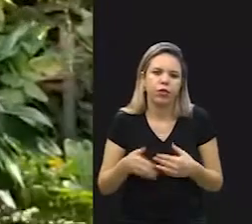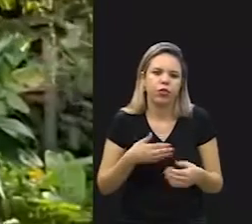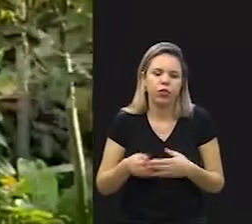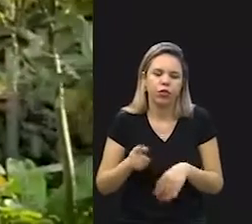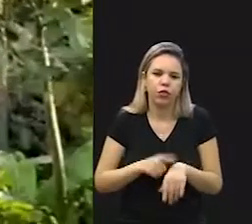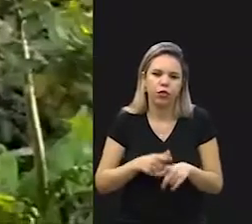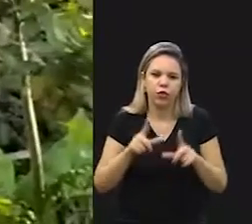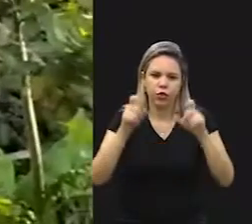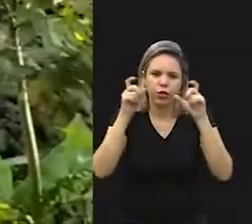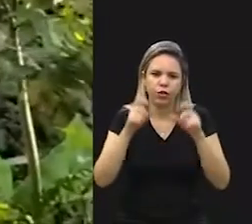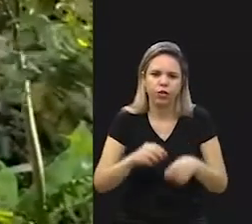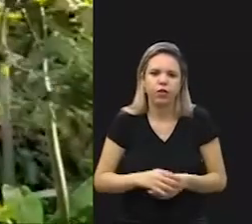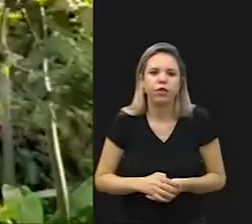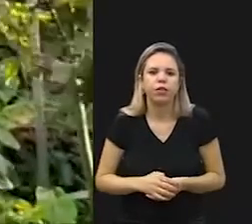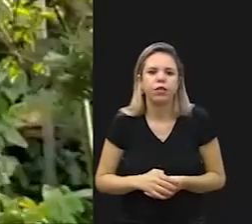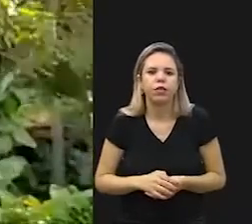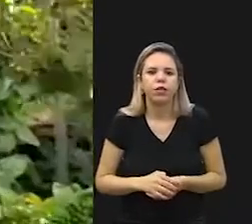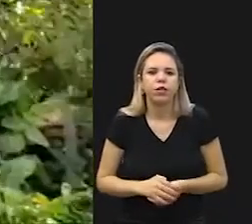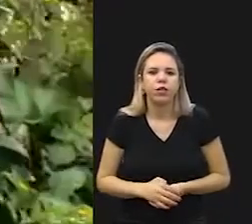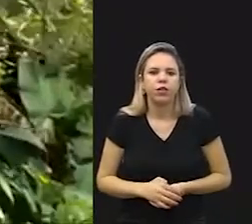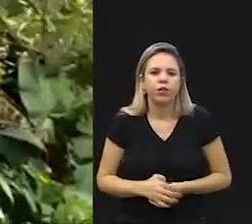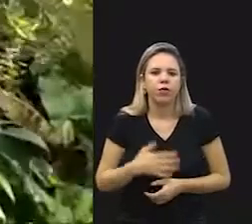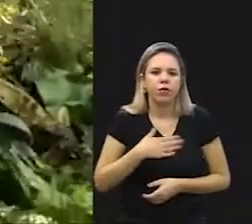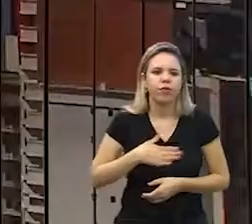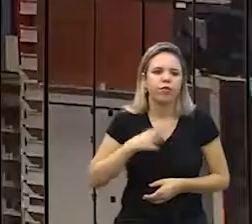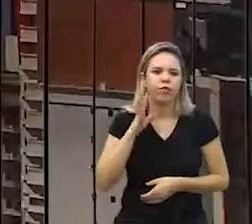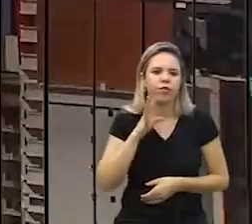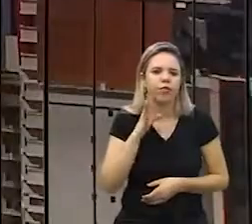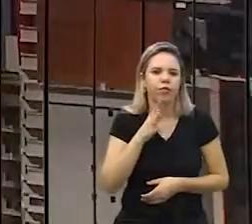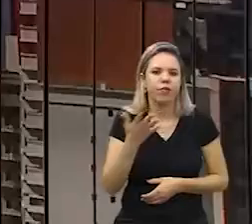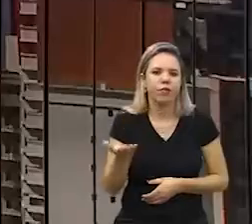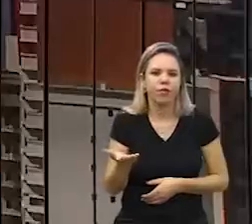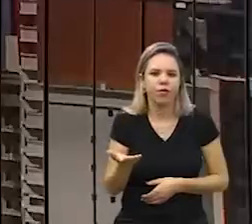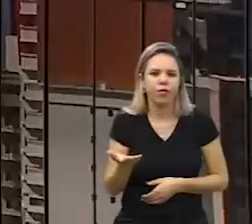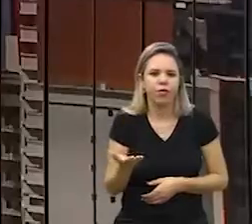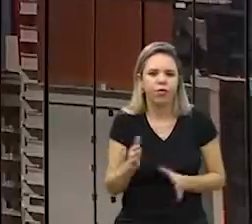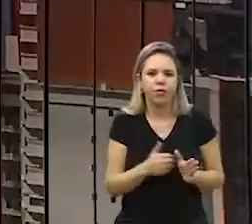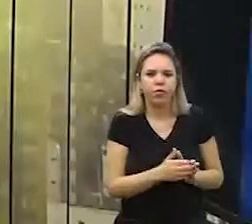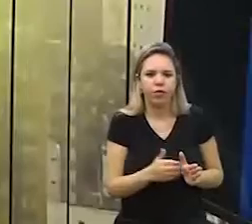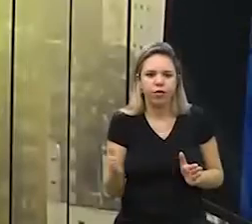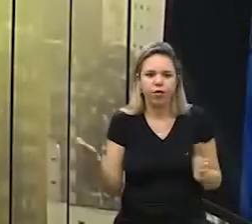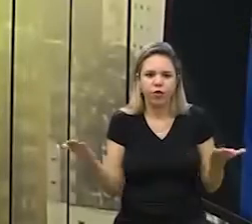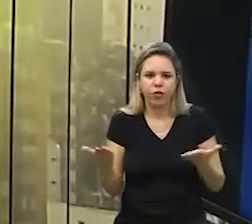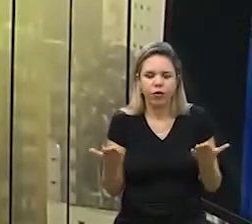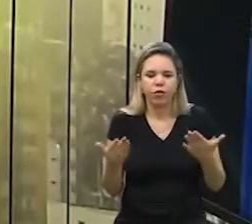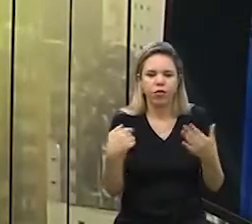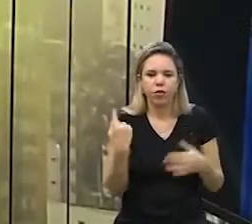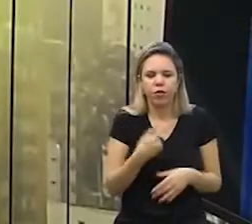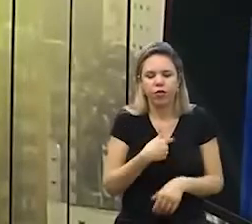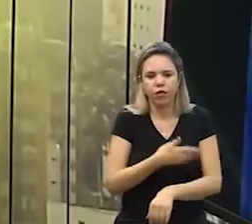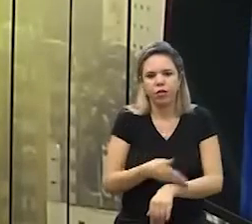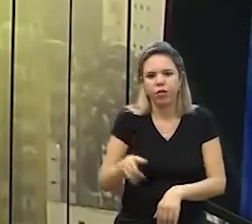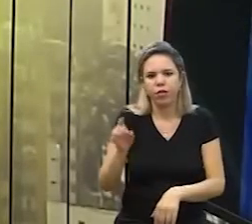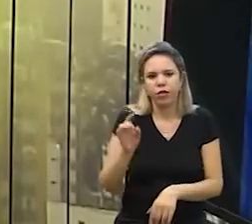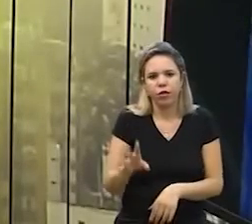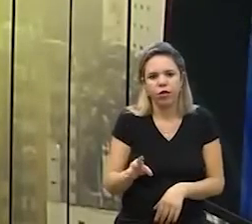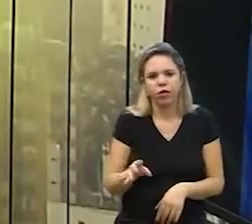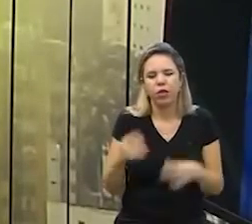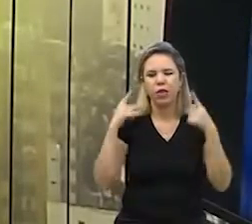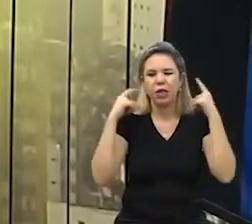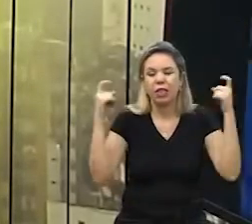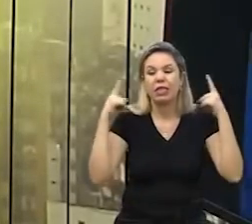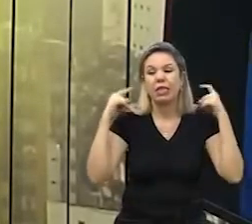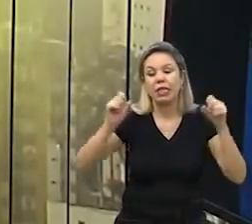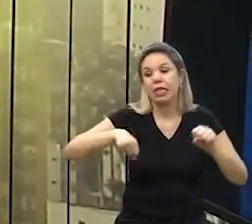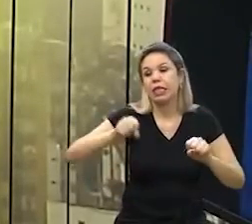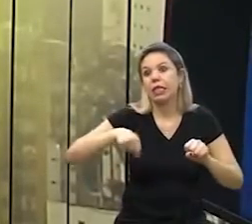momento tem alguma coisa para fotografar. Que gostoso, isso é um privilégio, ainda mais em épocas modernas, né? A gente está tão acostumado com barulho